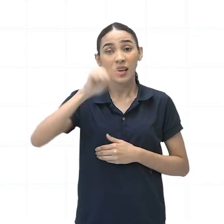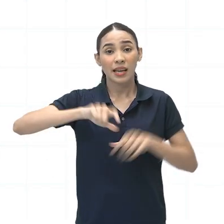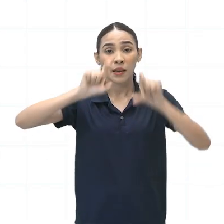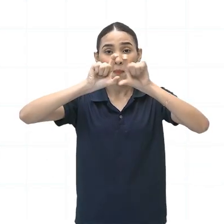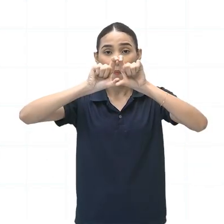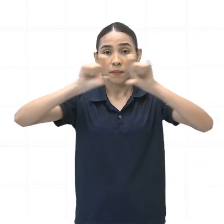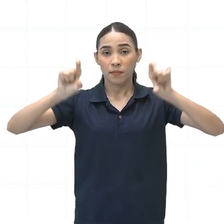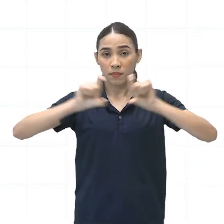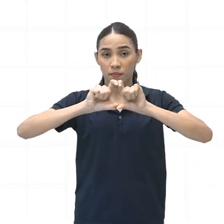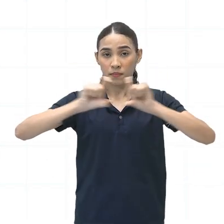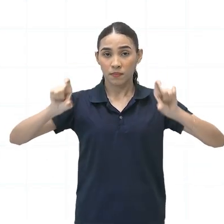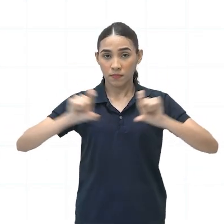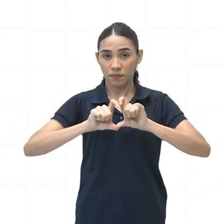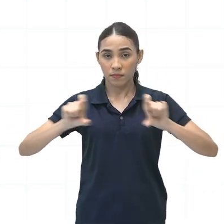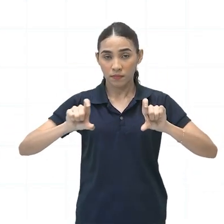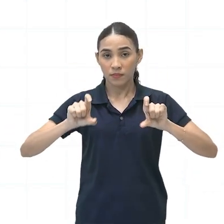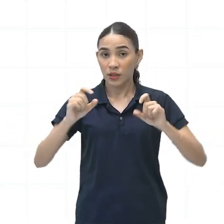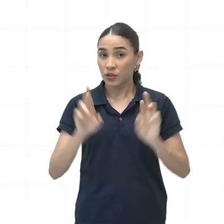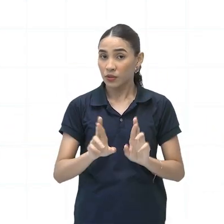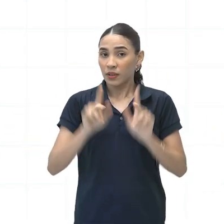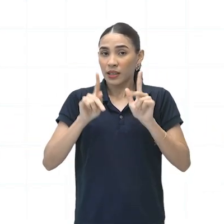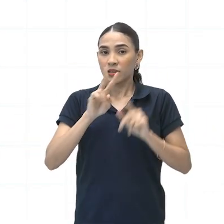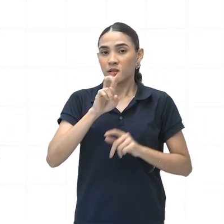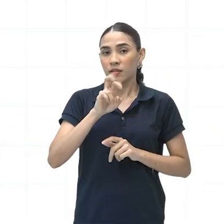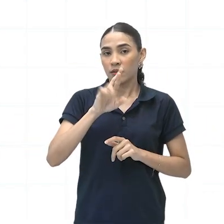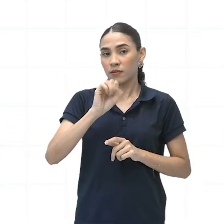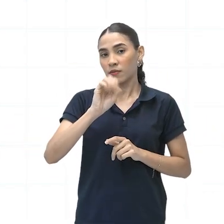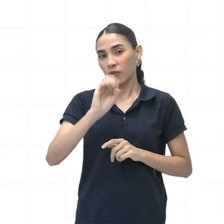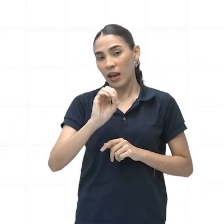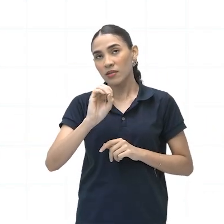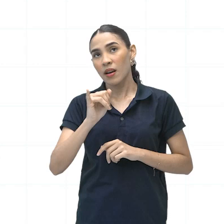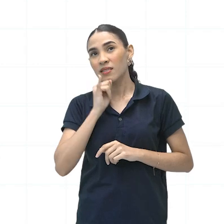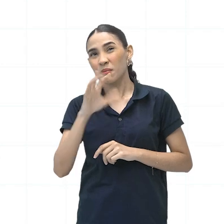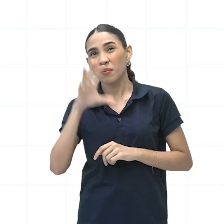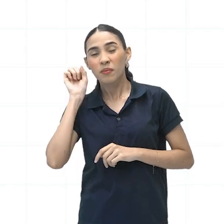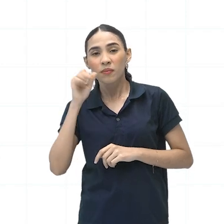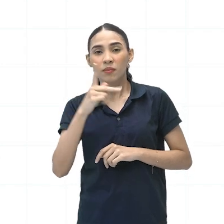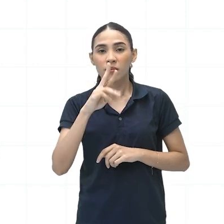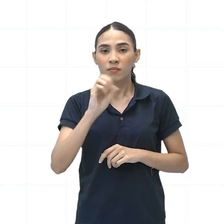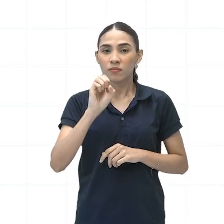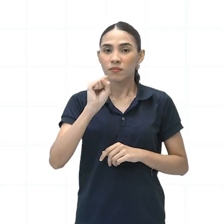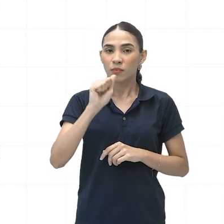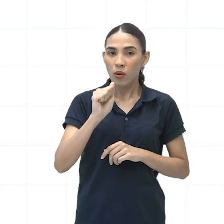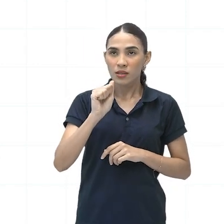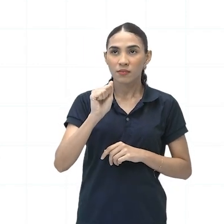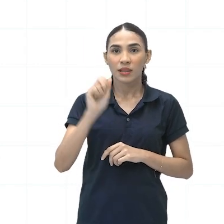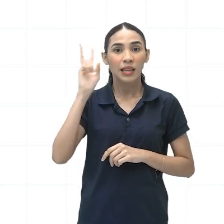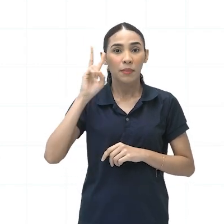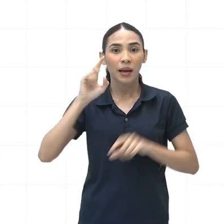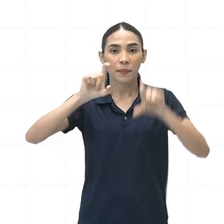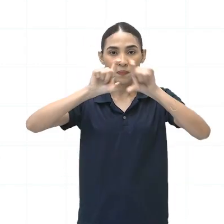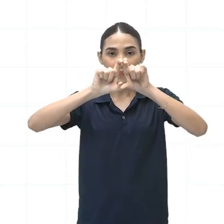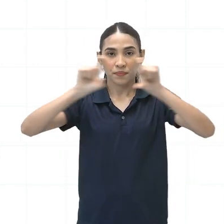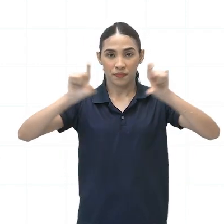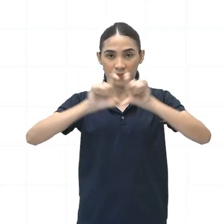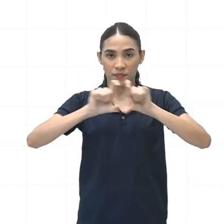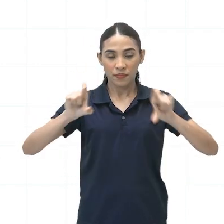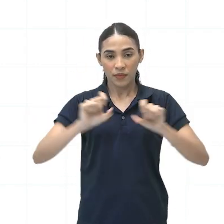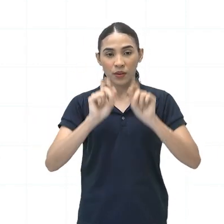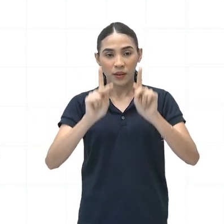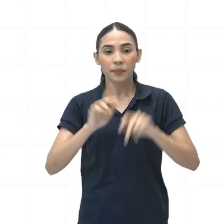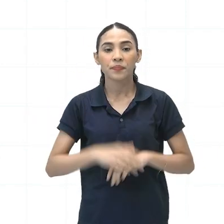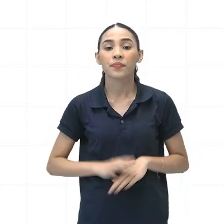tá? Prosa é o oposto do verso, tá bom? Então, quando ouvir essa palavra prosa, lembre-se, parágrafo, tá? Então,